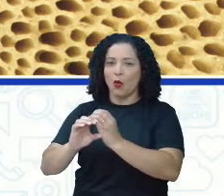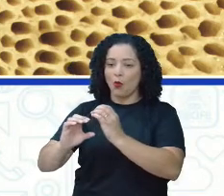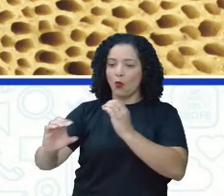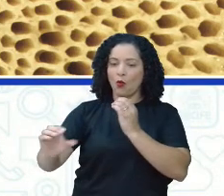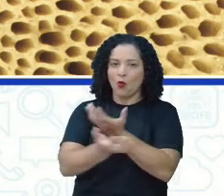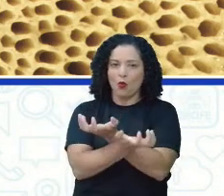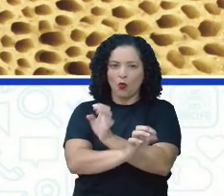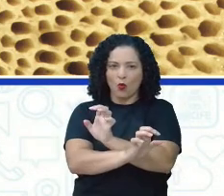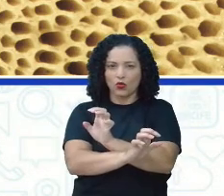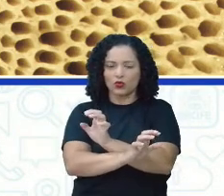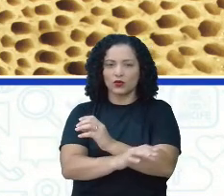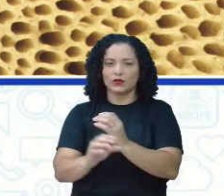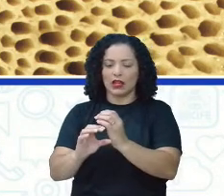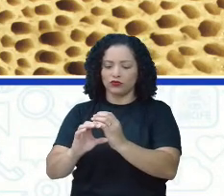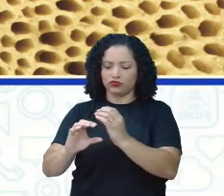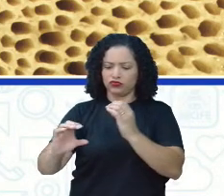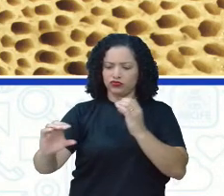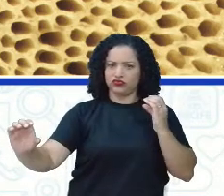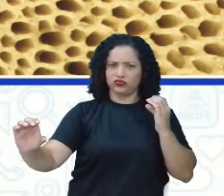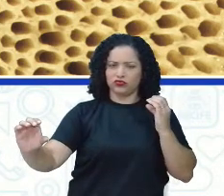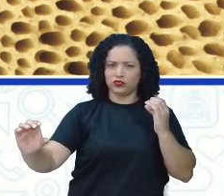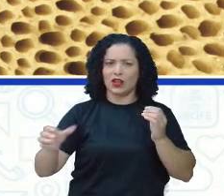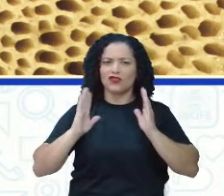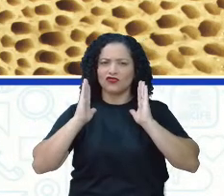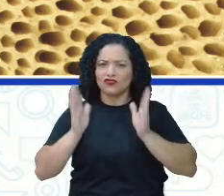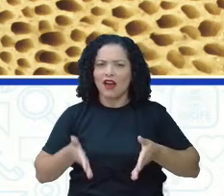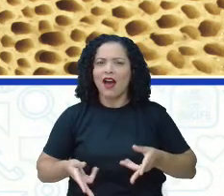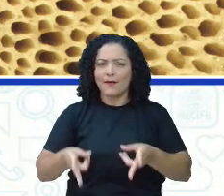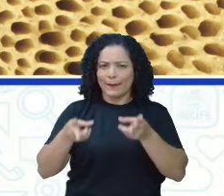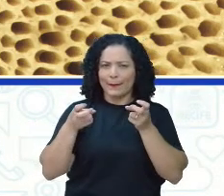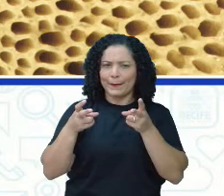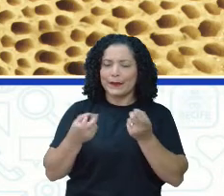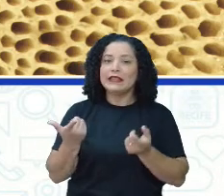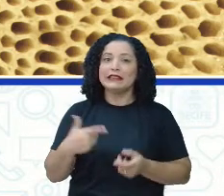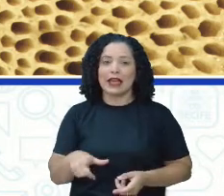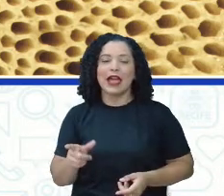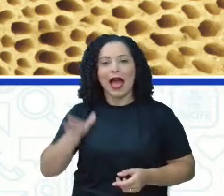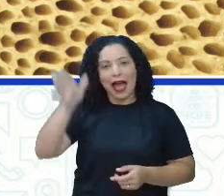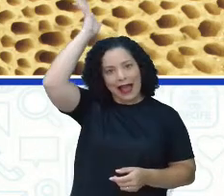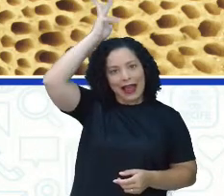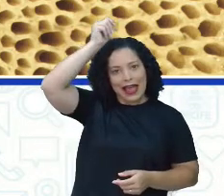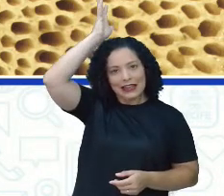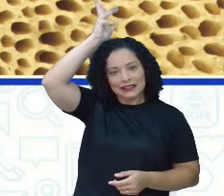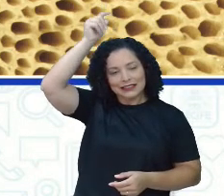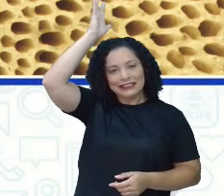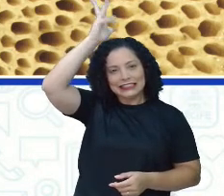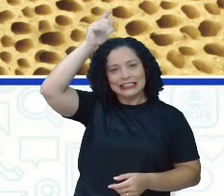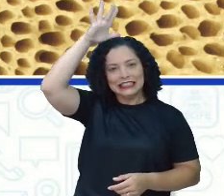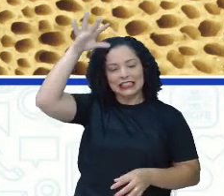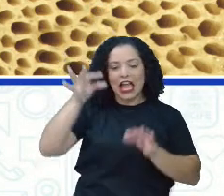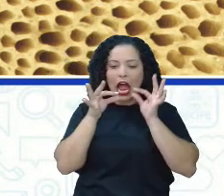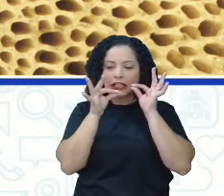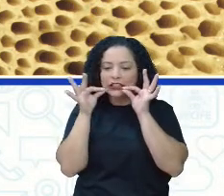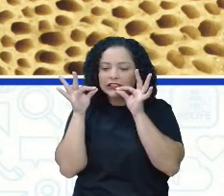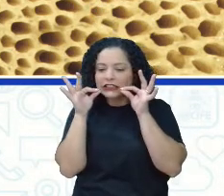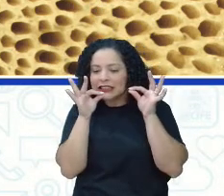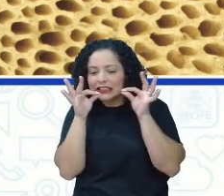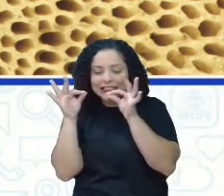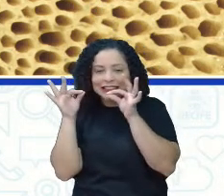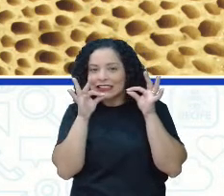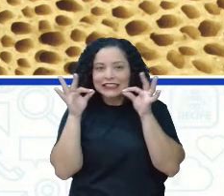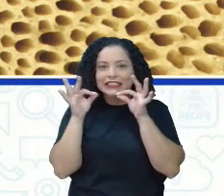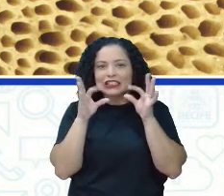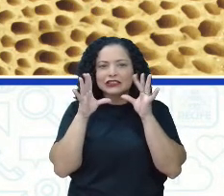Ah, professora, eu já percebi isso no ossinho da coxa da galinha, que a gente consegue até mastigar, ele é bem fofinho. Pois é,